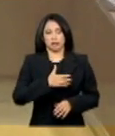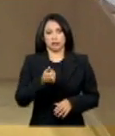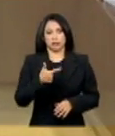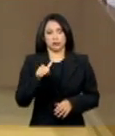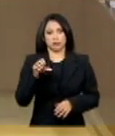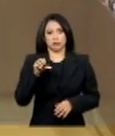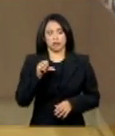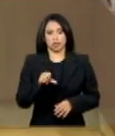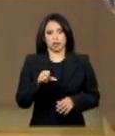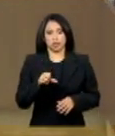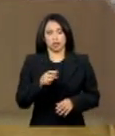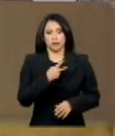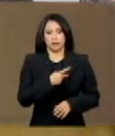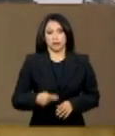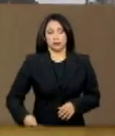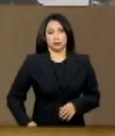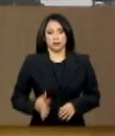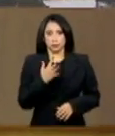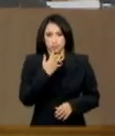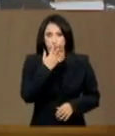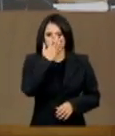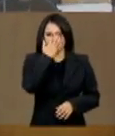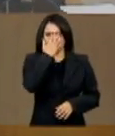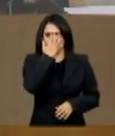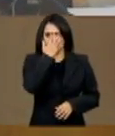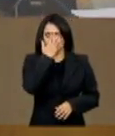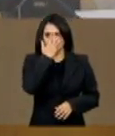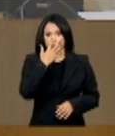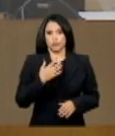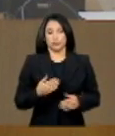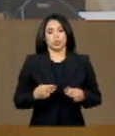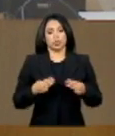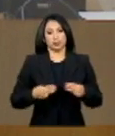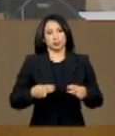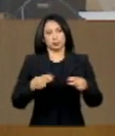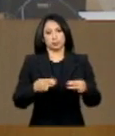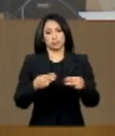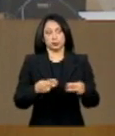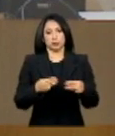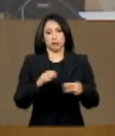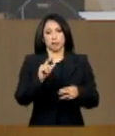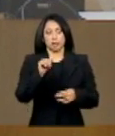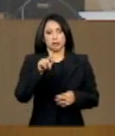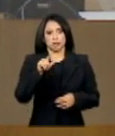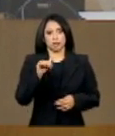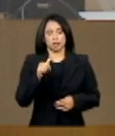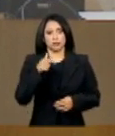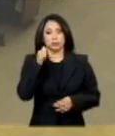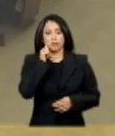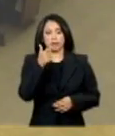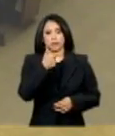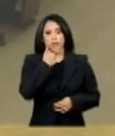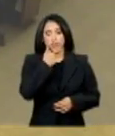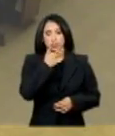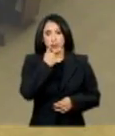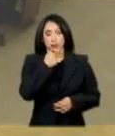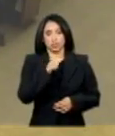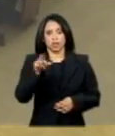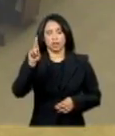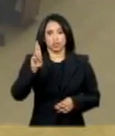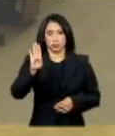presidência do seu ministro dias tóffoli presentes à sessão os senhores ministros celso de mello marco aurélio gilmar mendes ricardo lewandowski